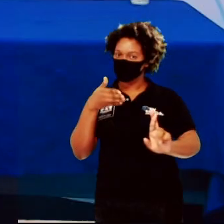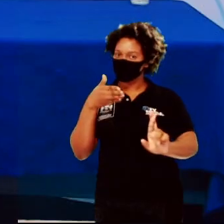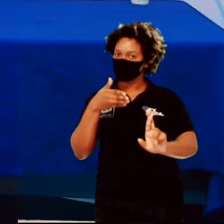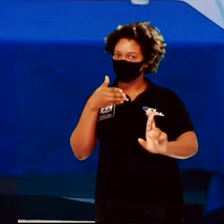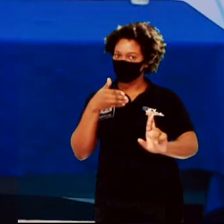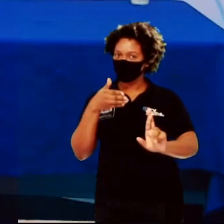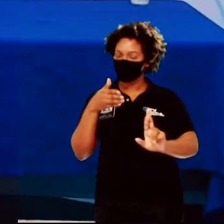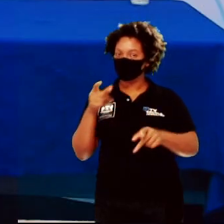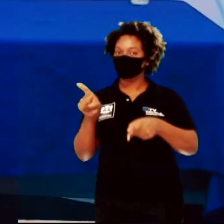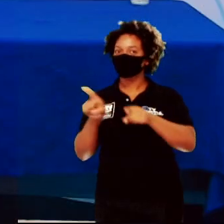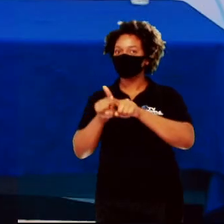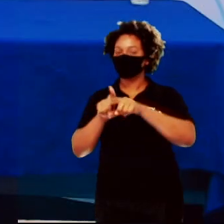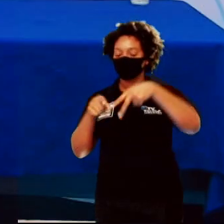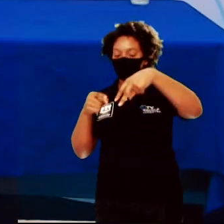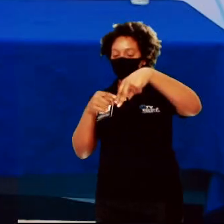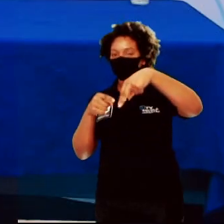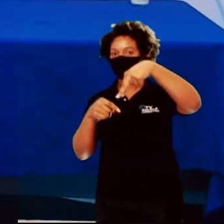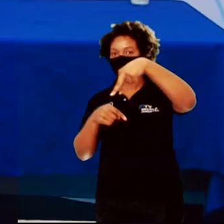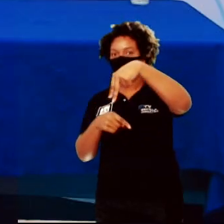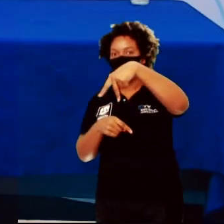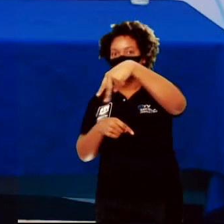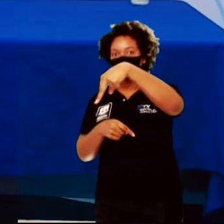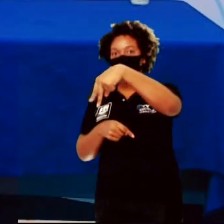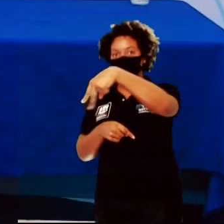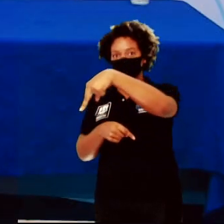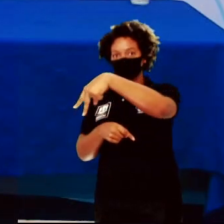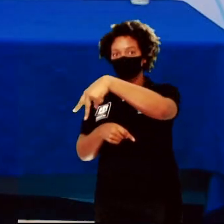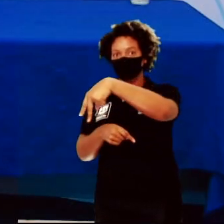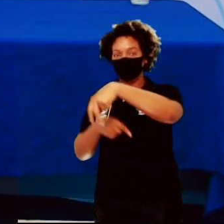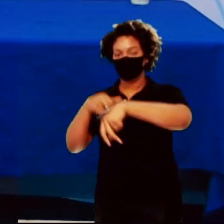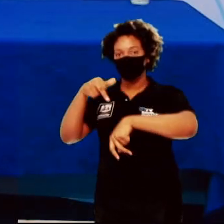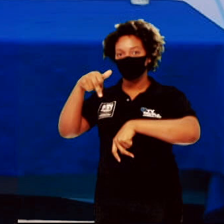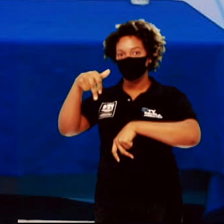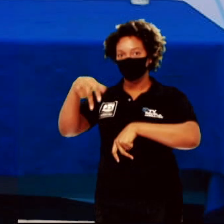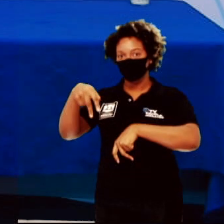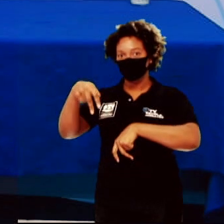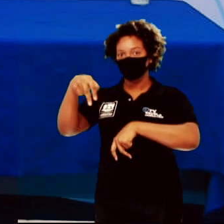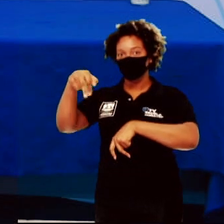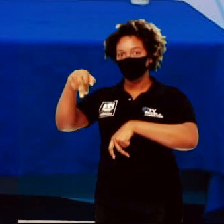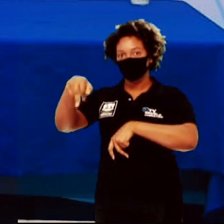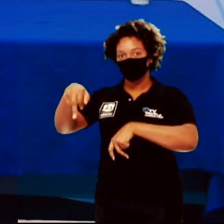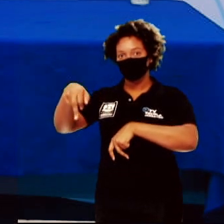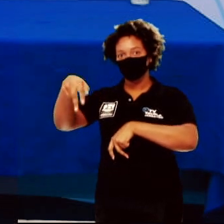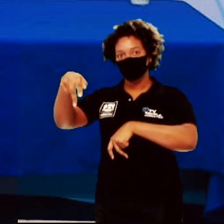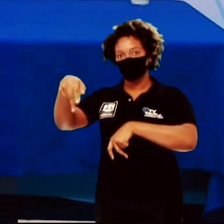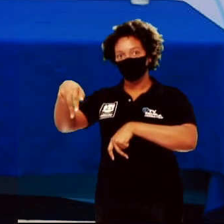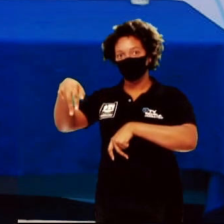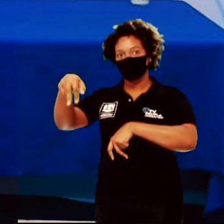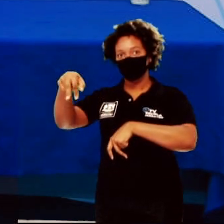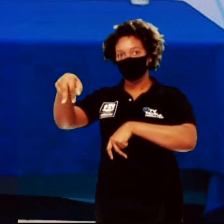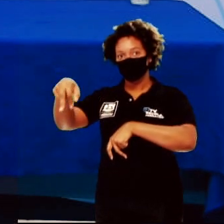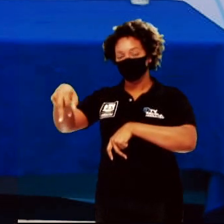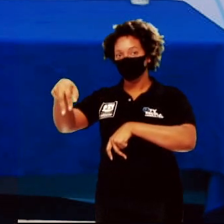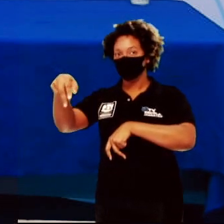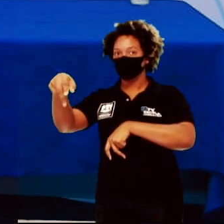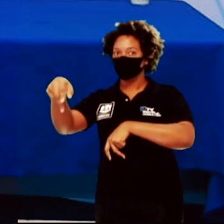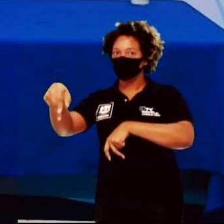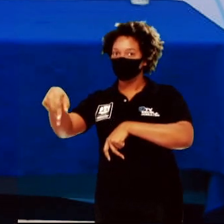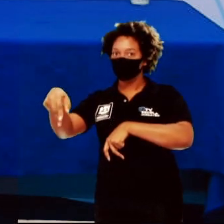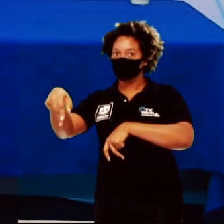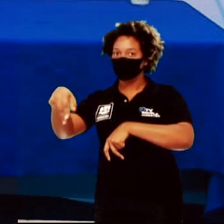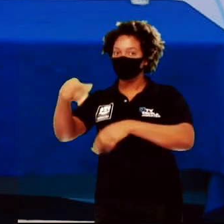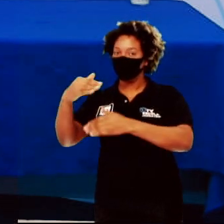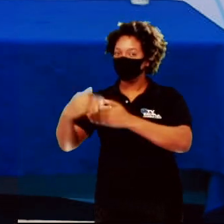o passo. Olha só. 1 passo, 2, 3, 4, 5 e